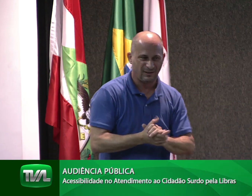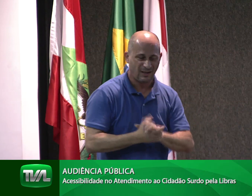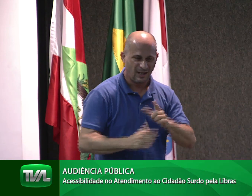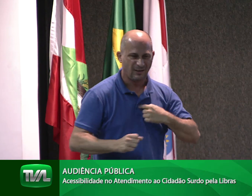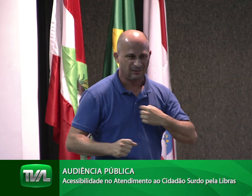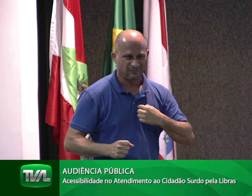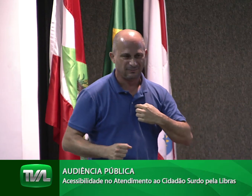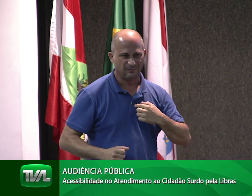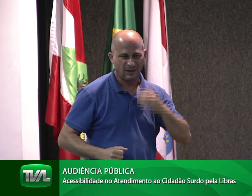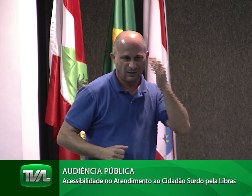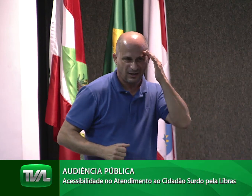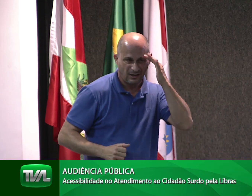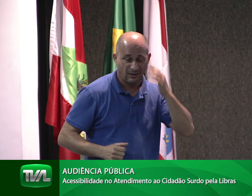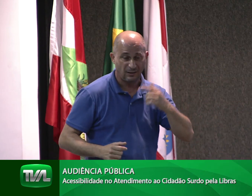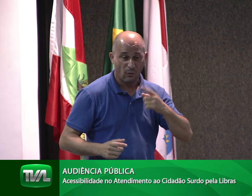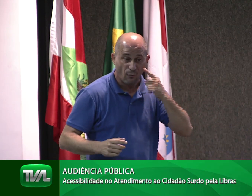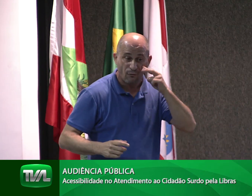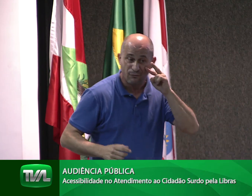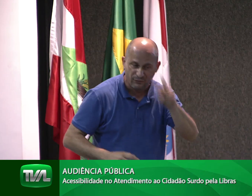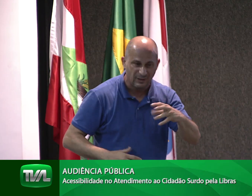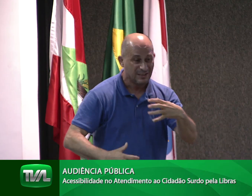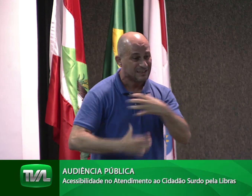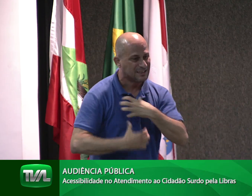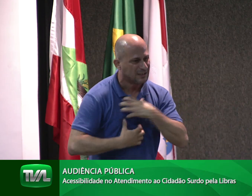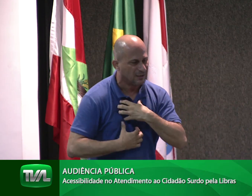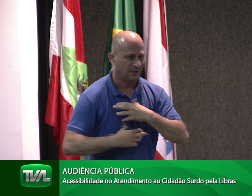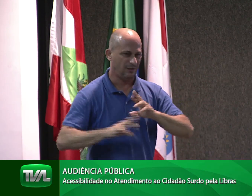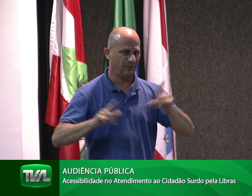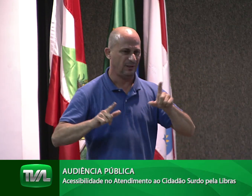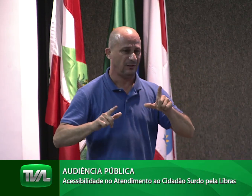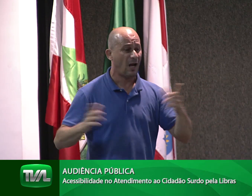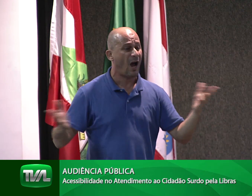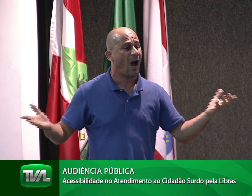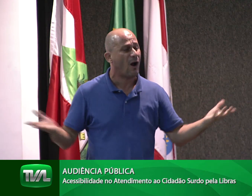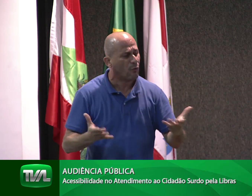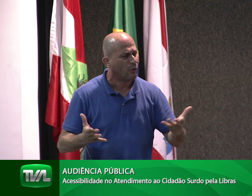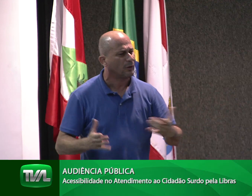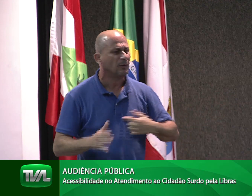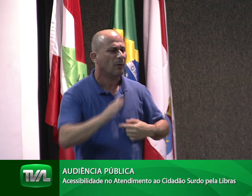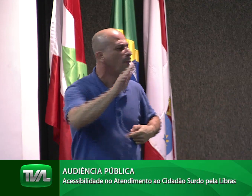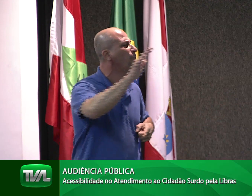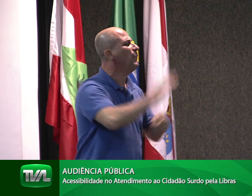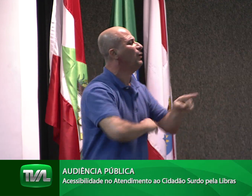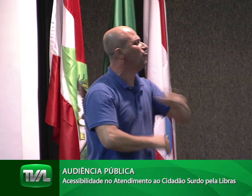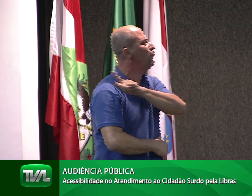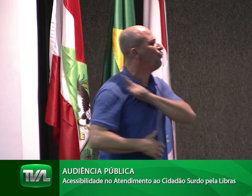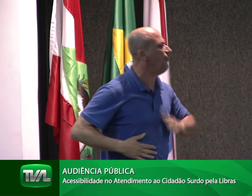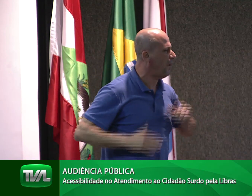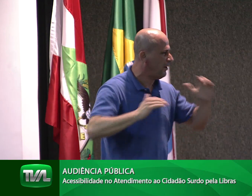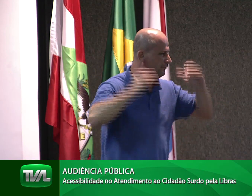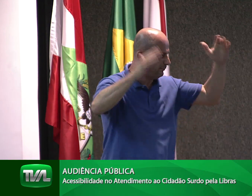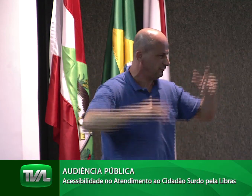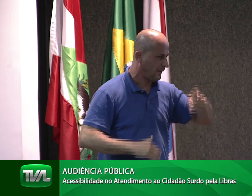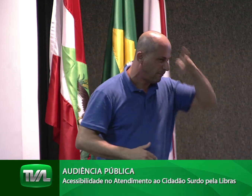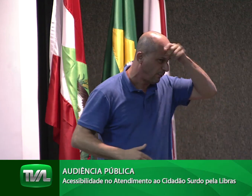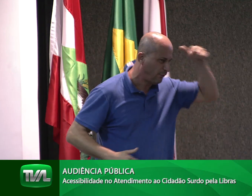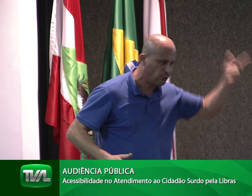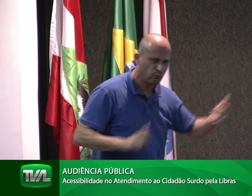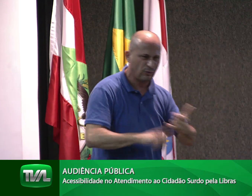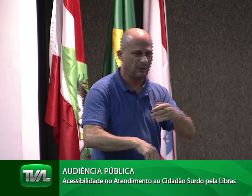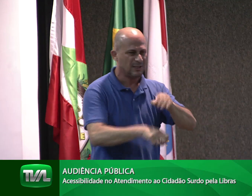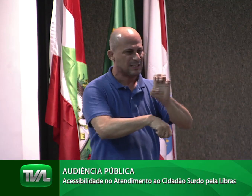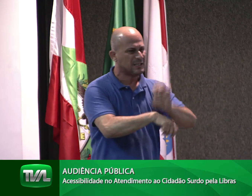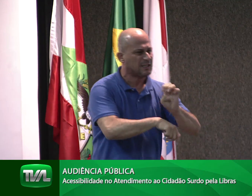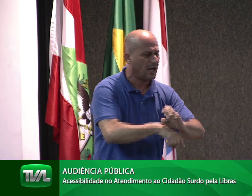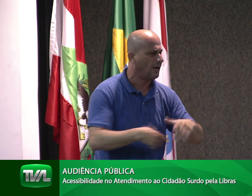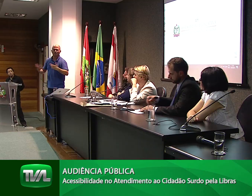identifica, não um ouvinte. Entende? Então, existe uma diferença muito grande. Agora, eu vou perguntar para